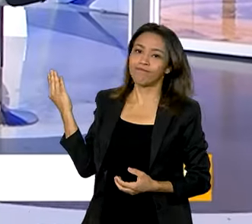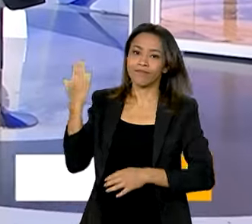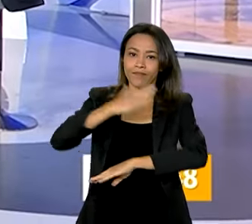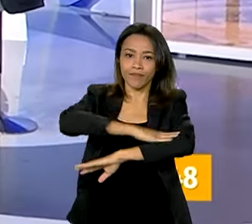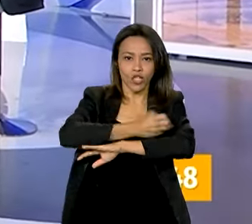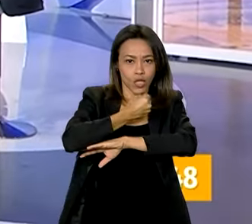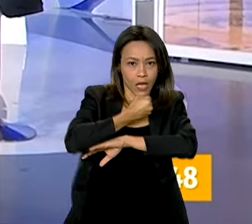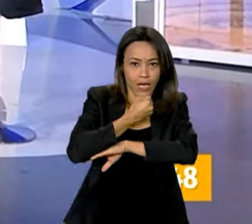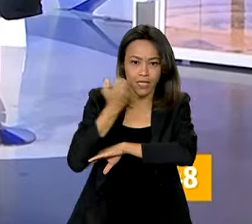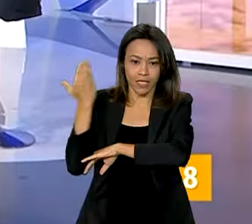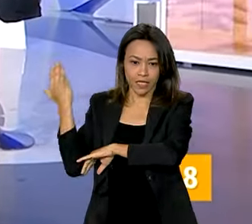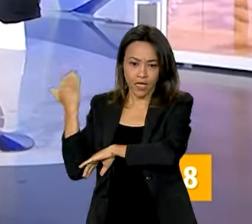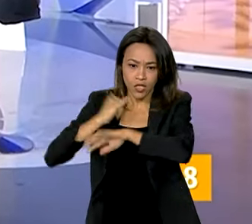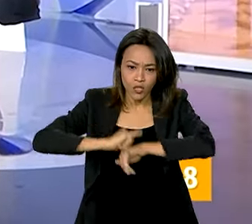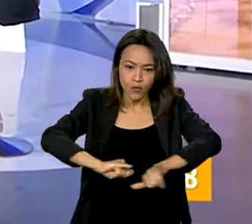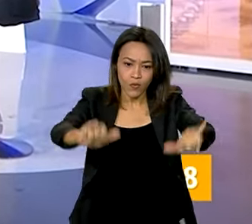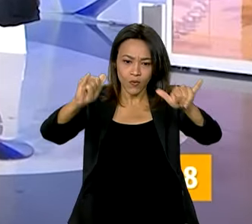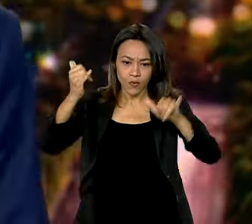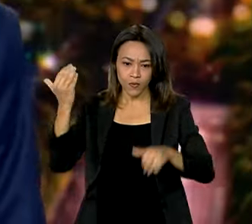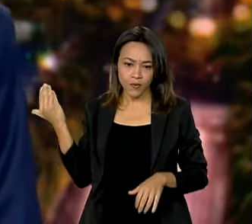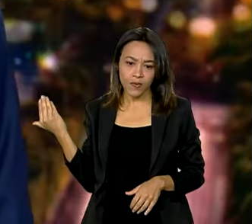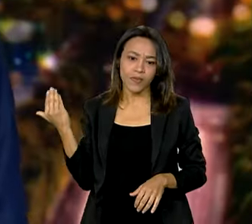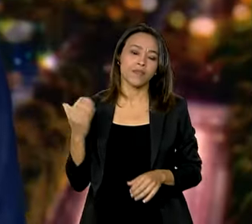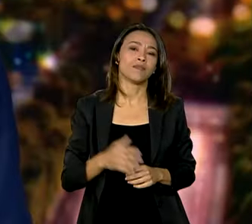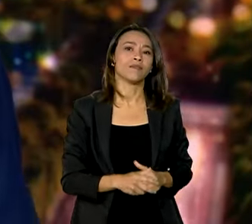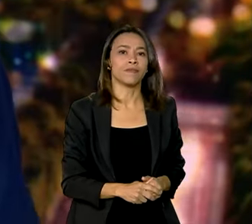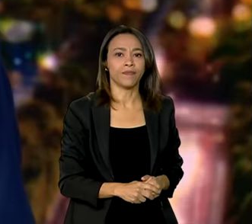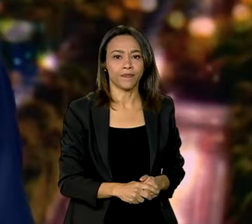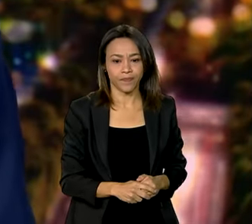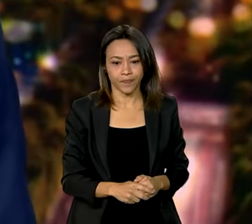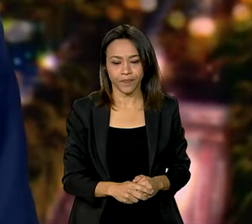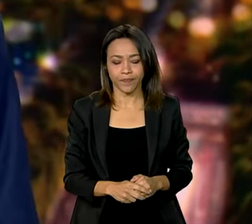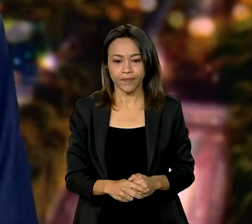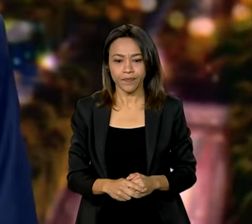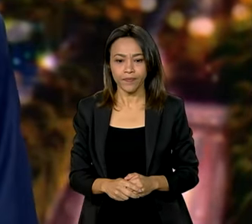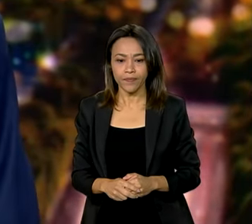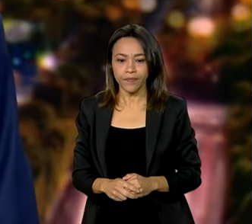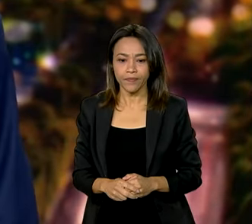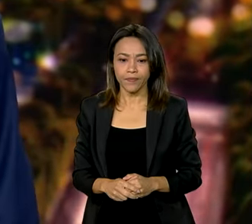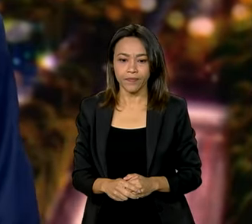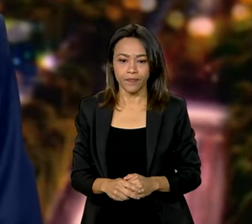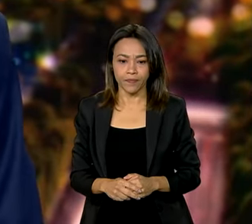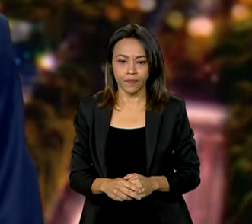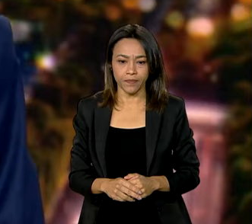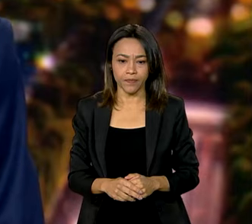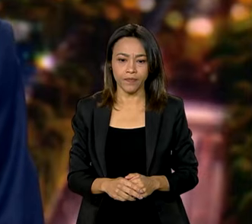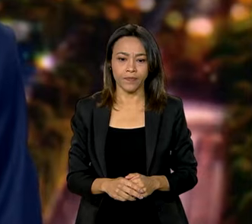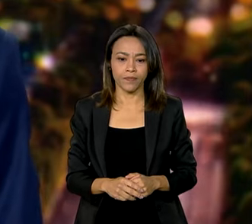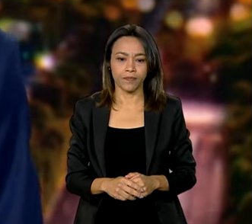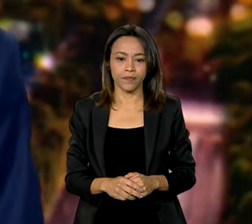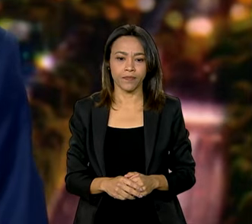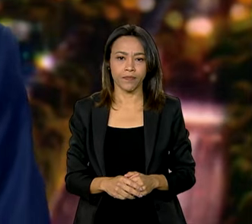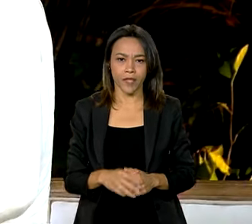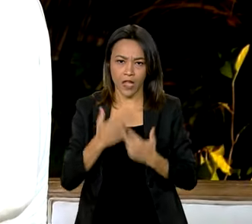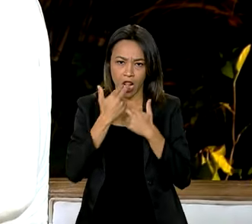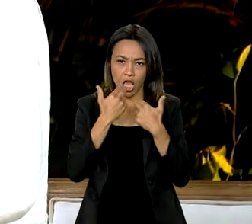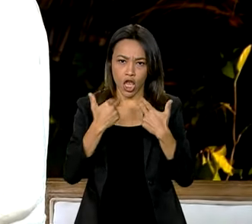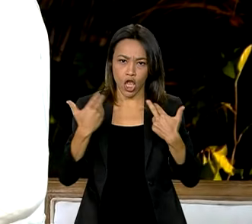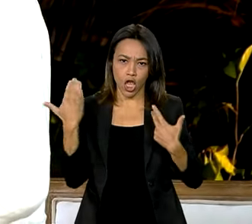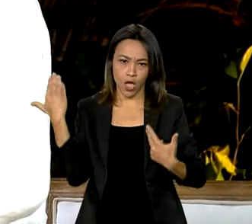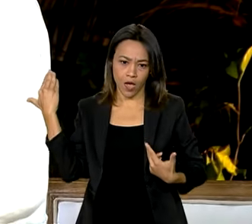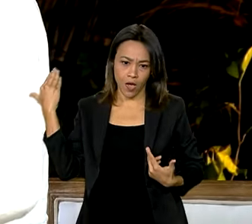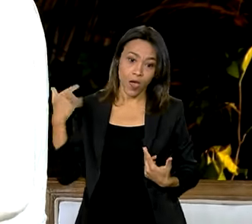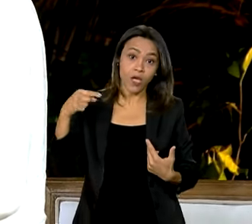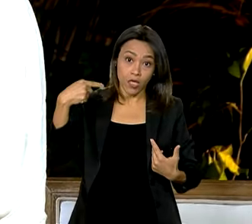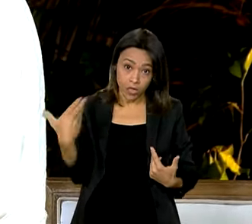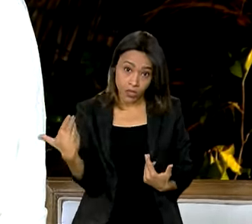Salvar o mundo cambiando o nosso modo de viver. Inundações, incêndios, fenômenos extremos são de plus en plus fréquents em França. E com isso,